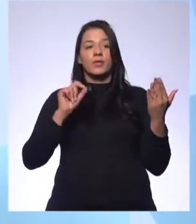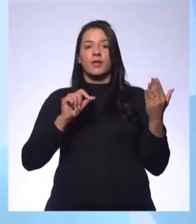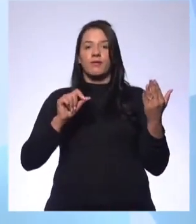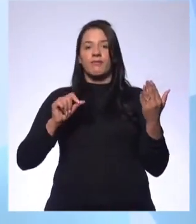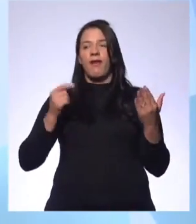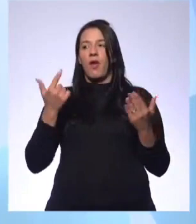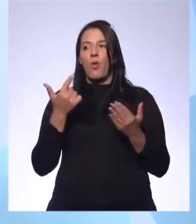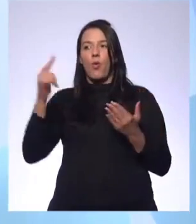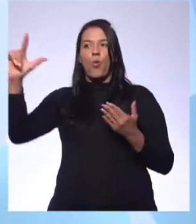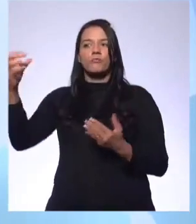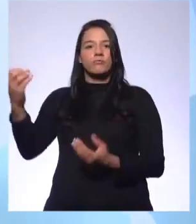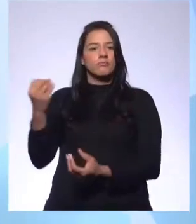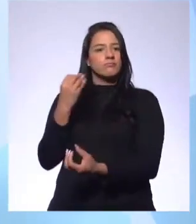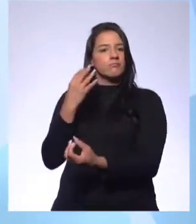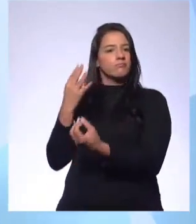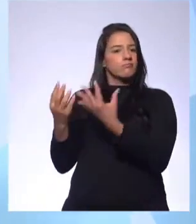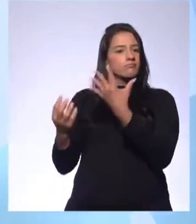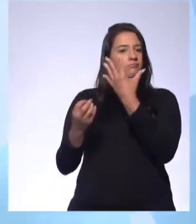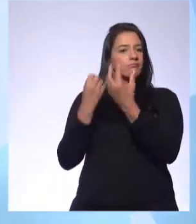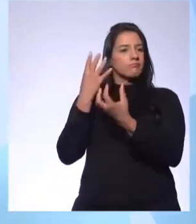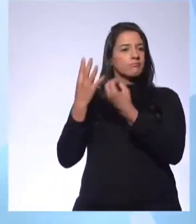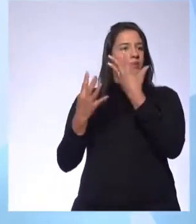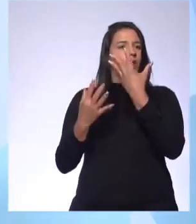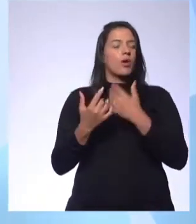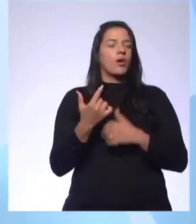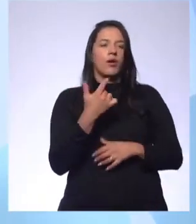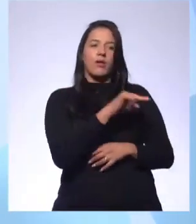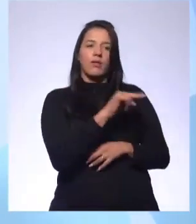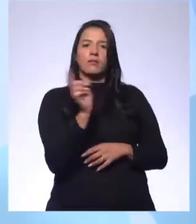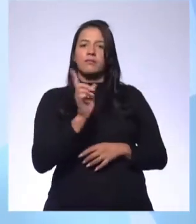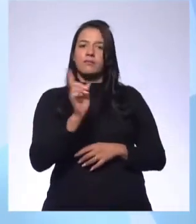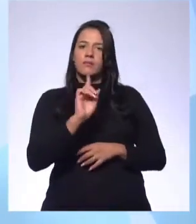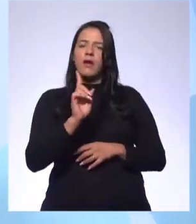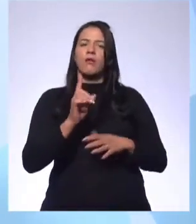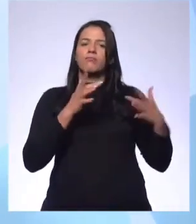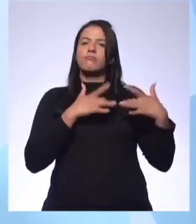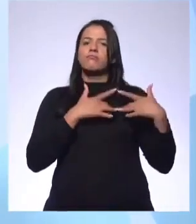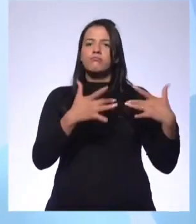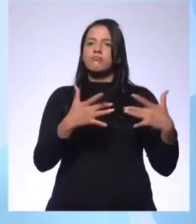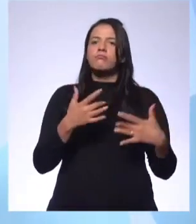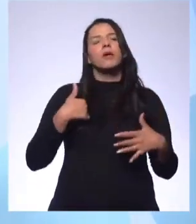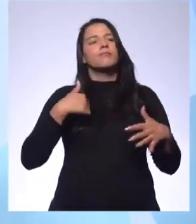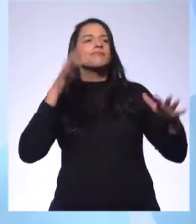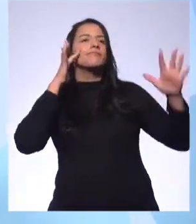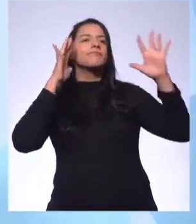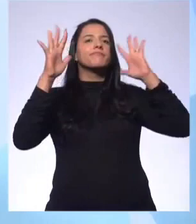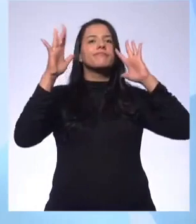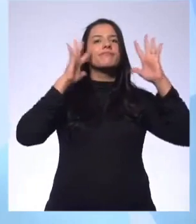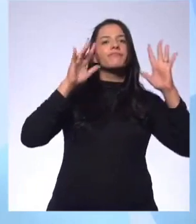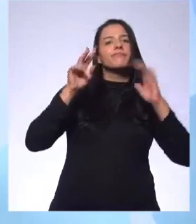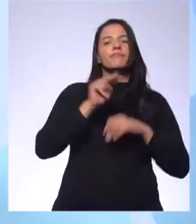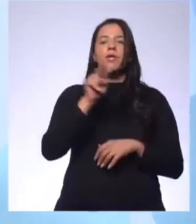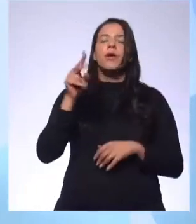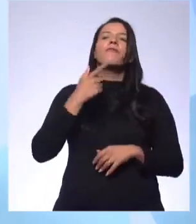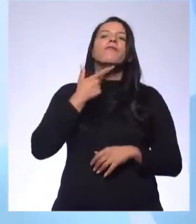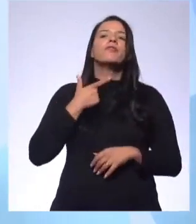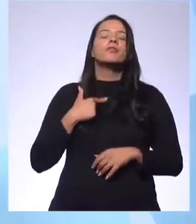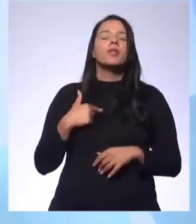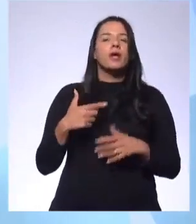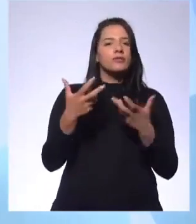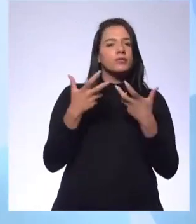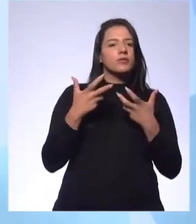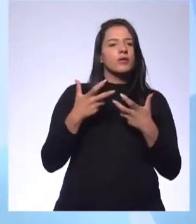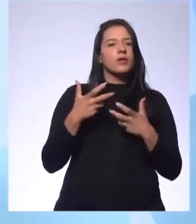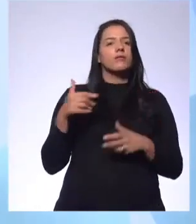que levada pelos acontecimentos. Enquanto a Ana, não, ela é voluntária, ela vai refletindo, ela vai por vontade